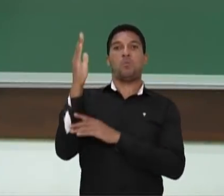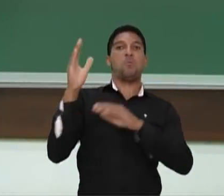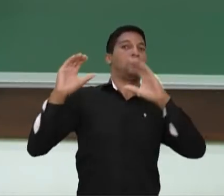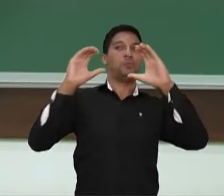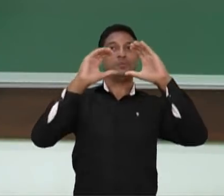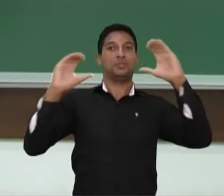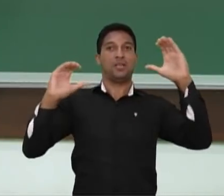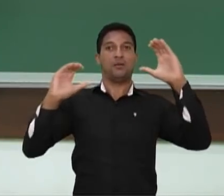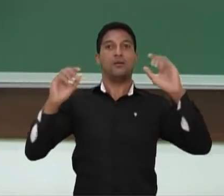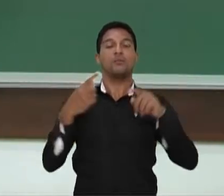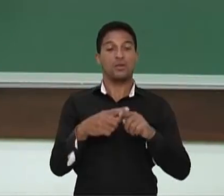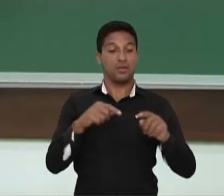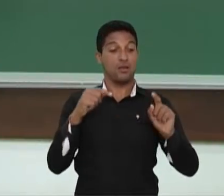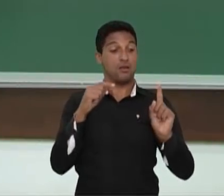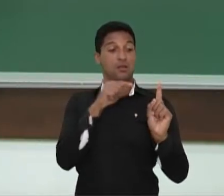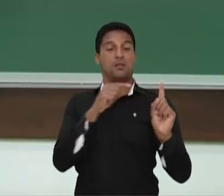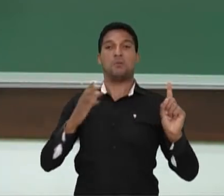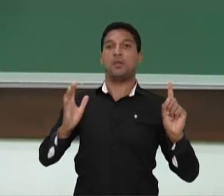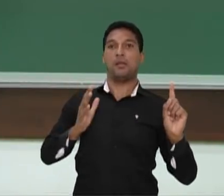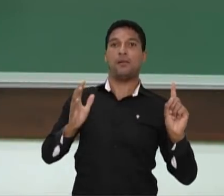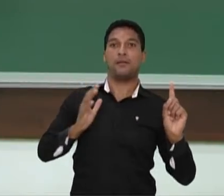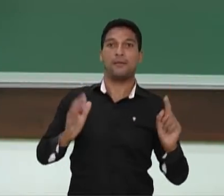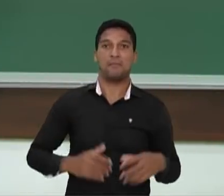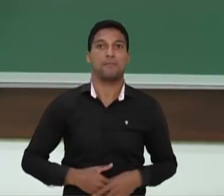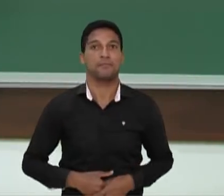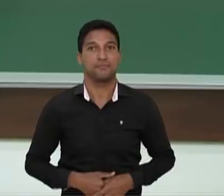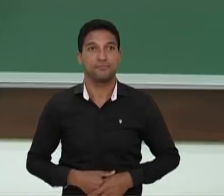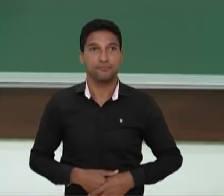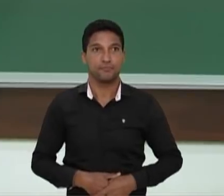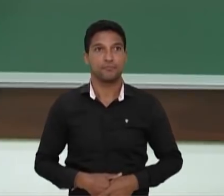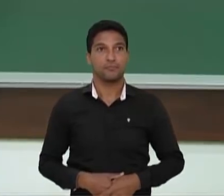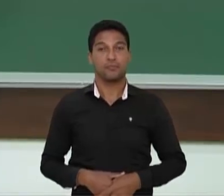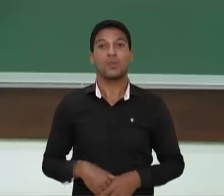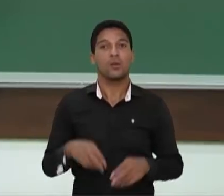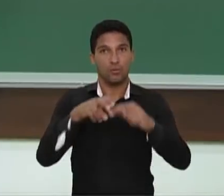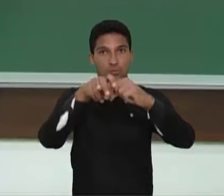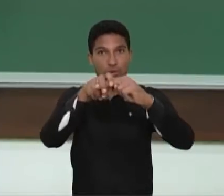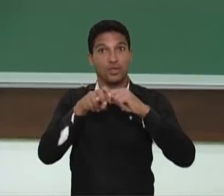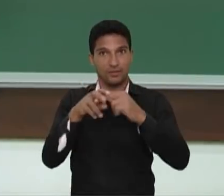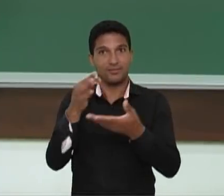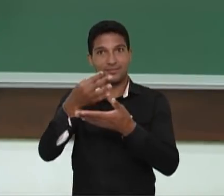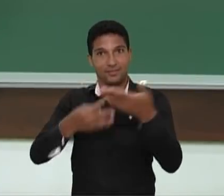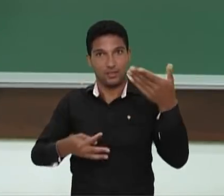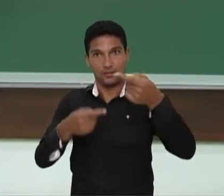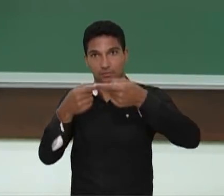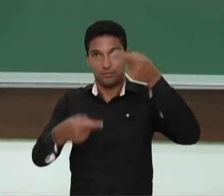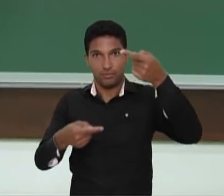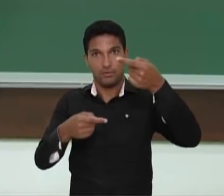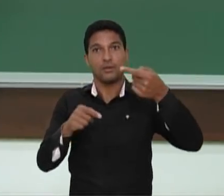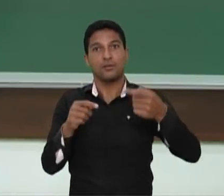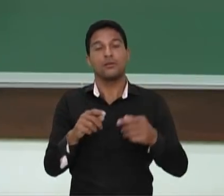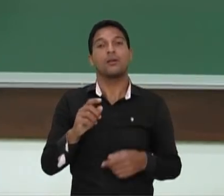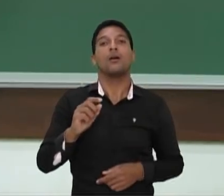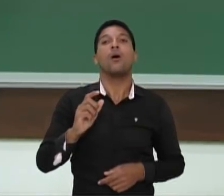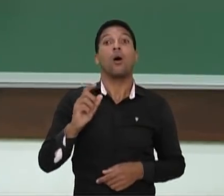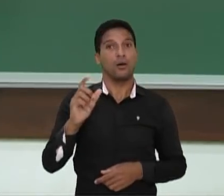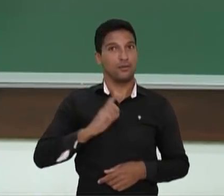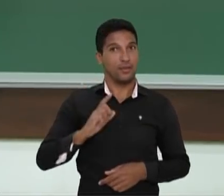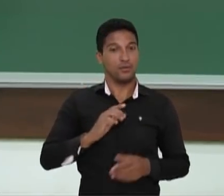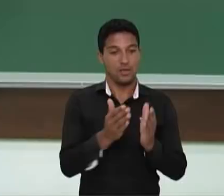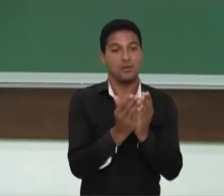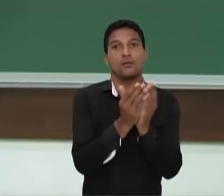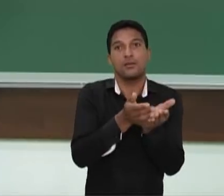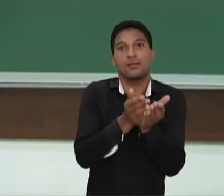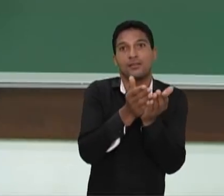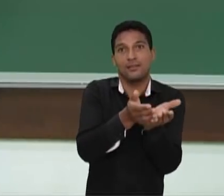daqui a pouquinho de duas barcas, né? Então, por isso o texto se chama lá, o Alto da Barca do Inferno. São duas barcas, uma que leva para o